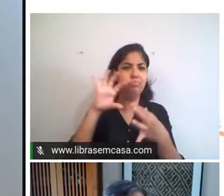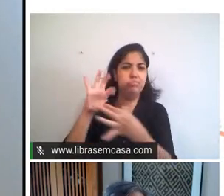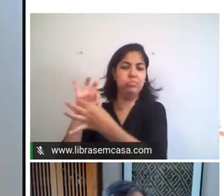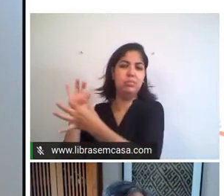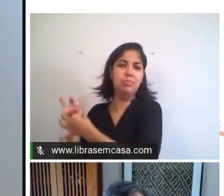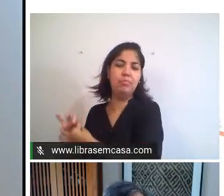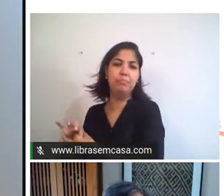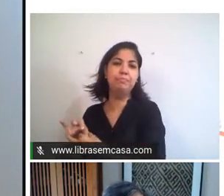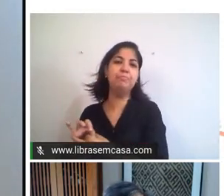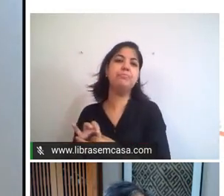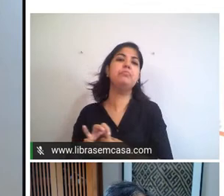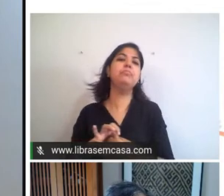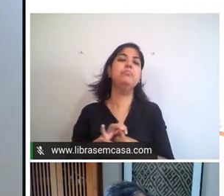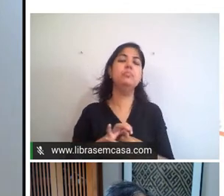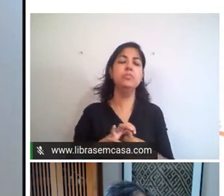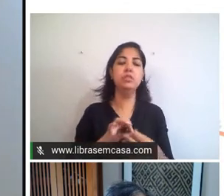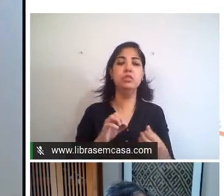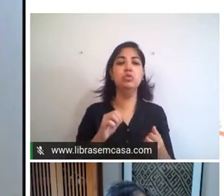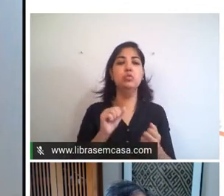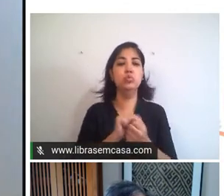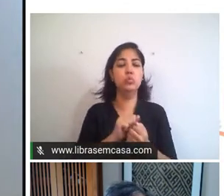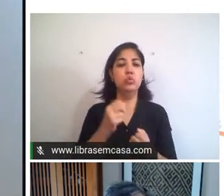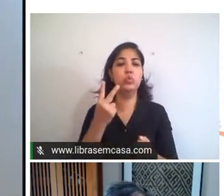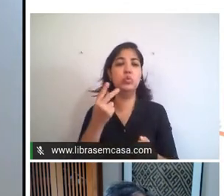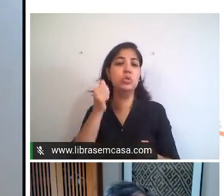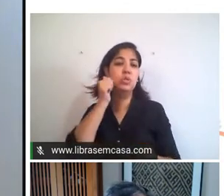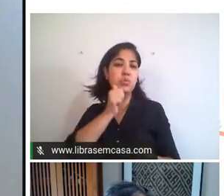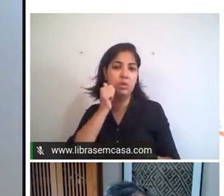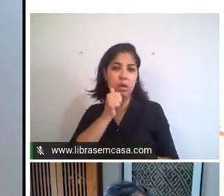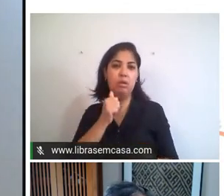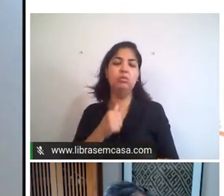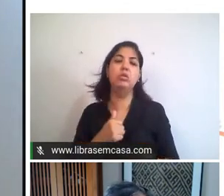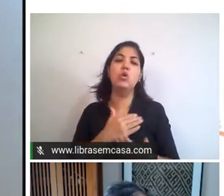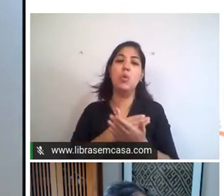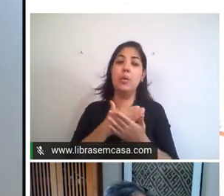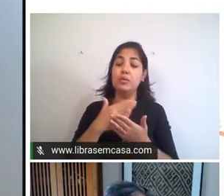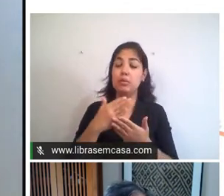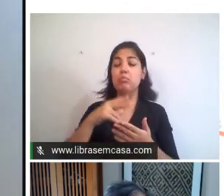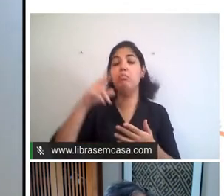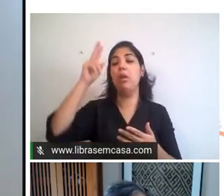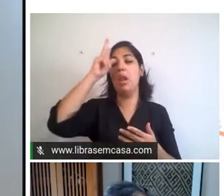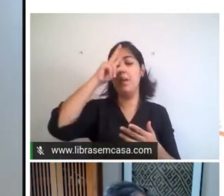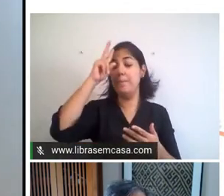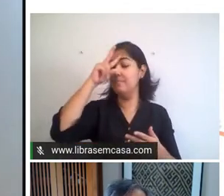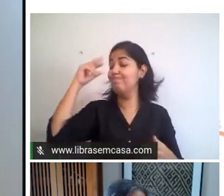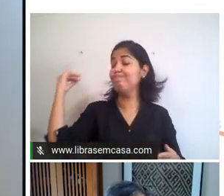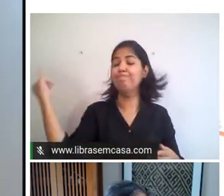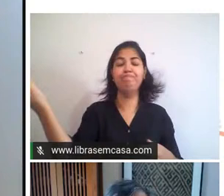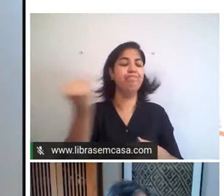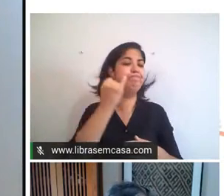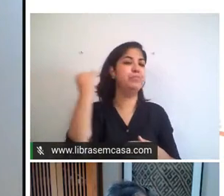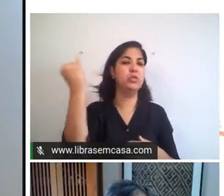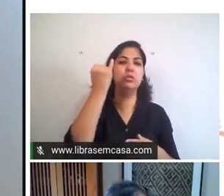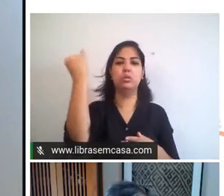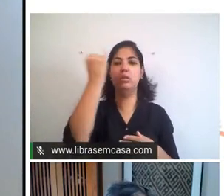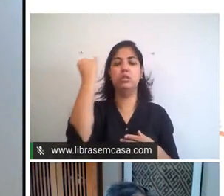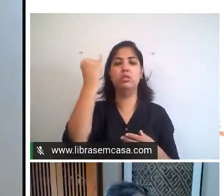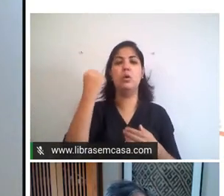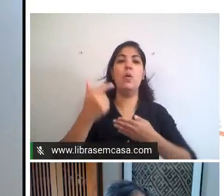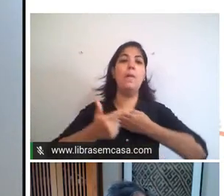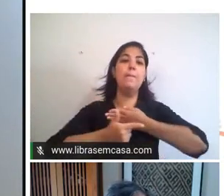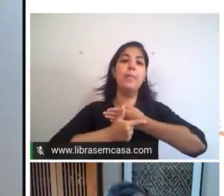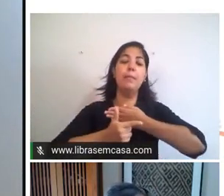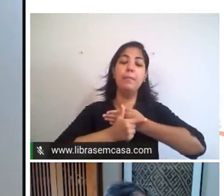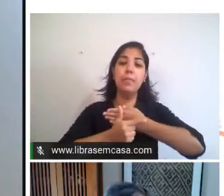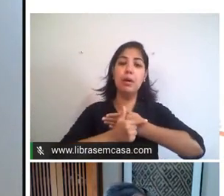também. E obrigada também por começar com esses lembretes, né? Lembretes entre aspas, que são importantíssimos, como justamente o papel da ciência para a